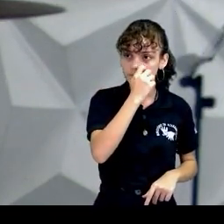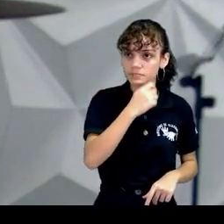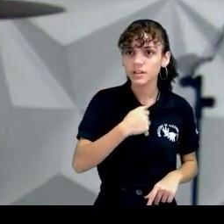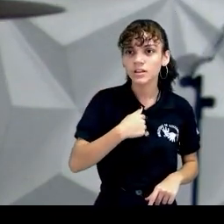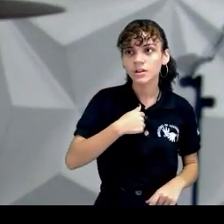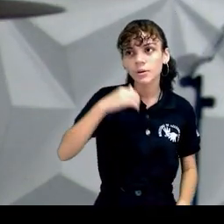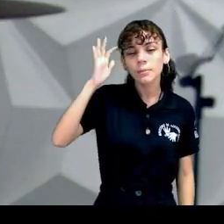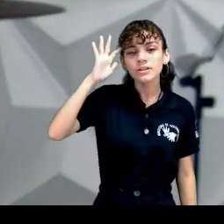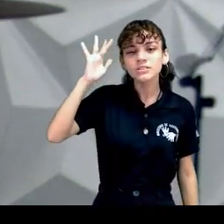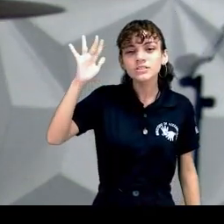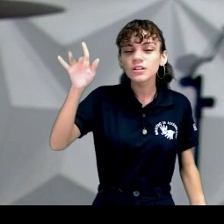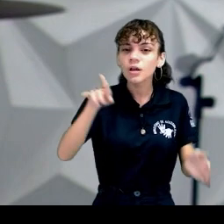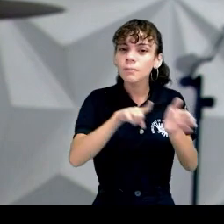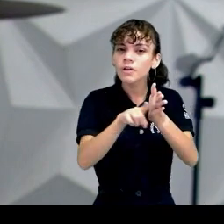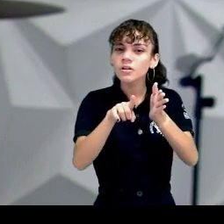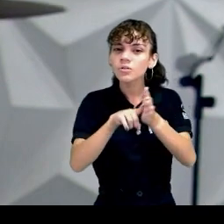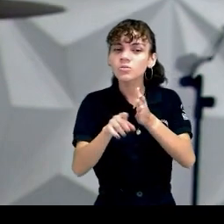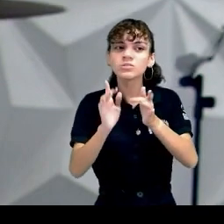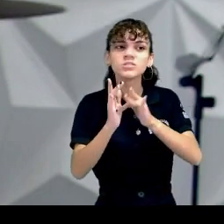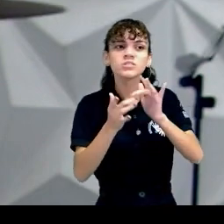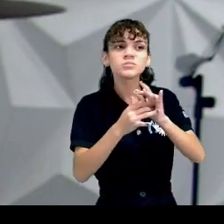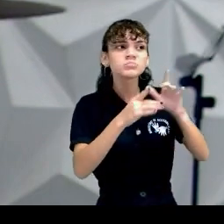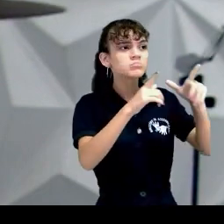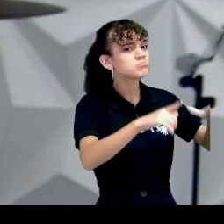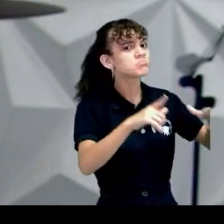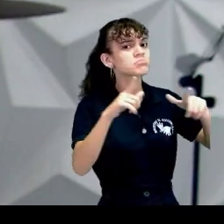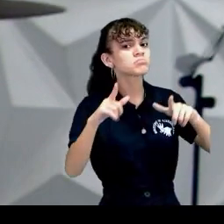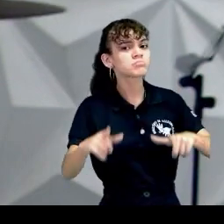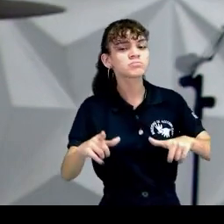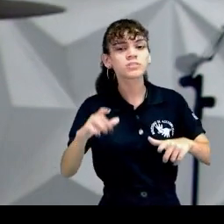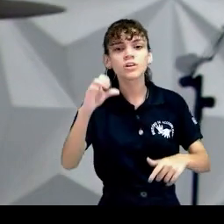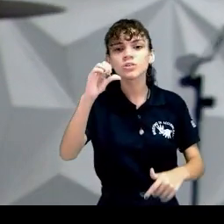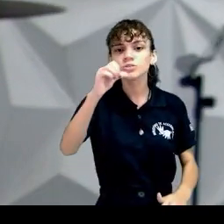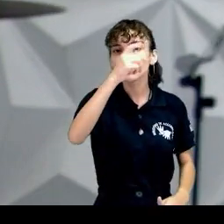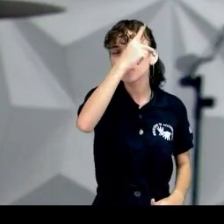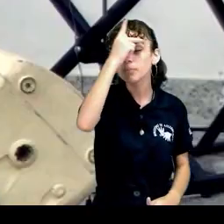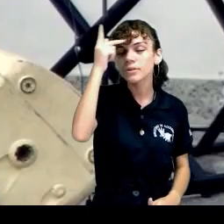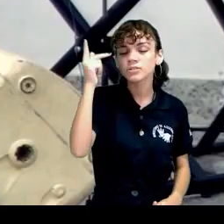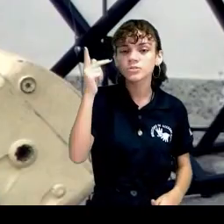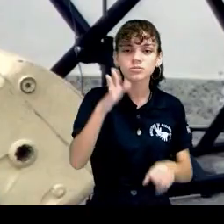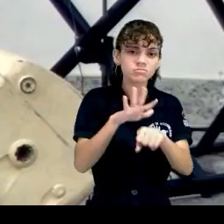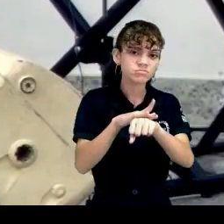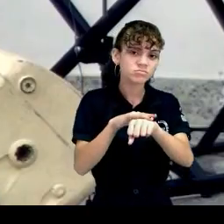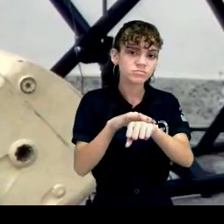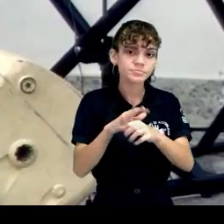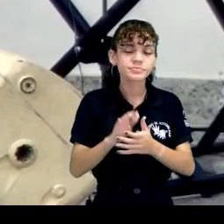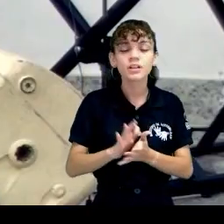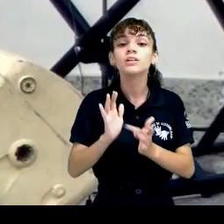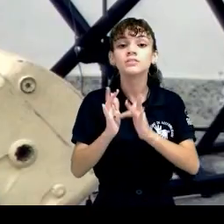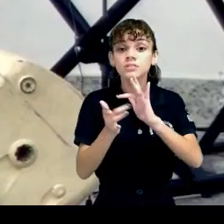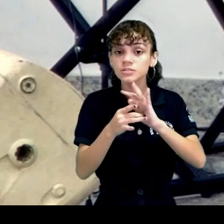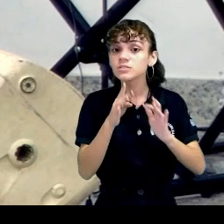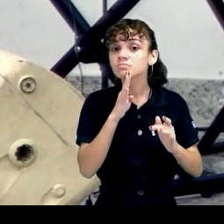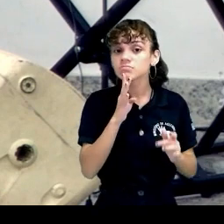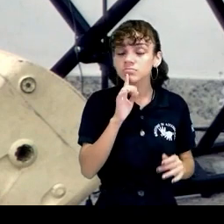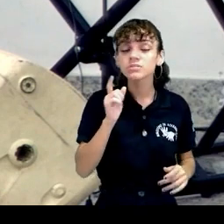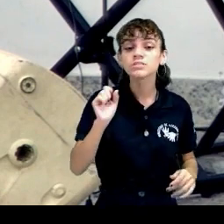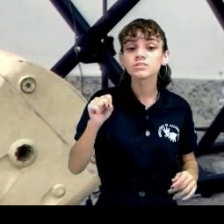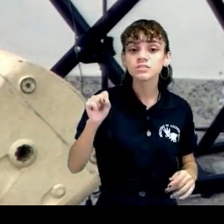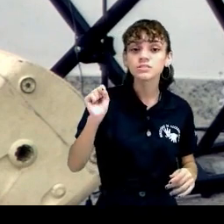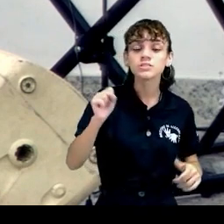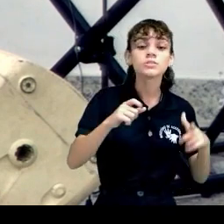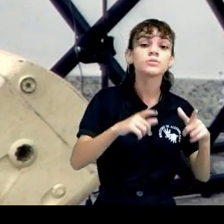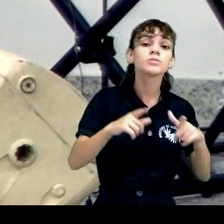sabia onde é que estavam os outros 9. Inclusive, os outros 9 estavam fazendo o que ele pediu para que eles fizessem: olha, vão até o sacerdote.